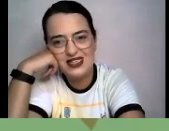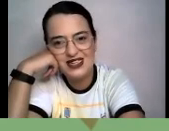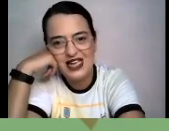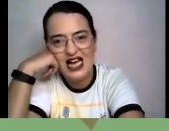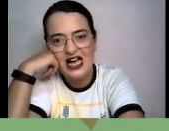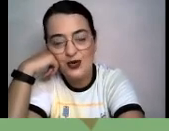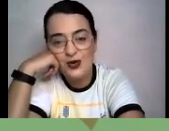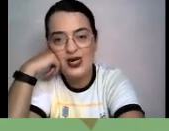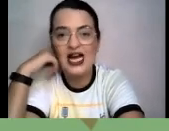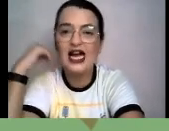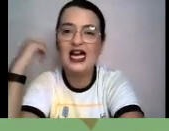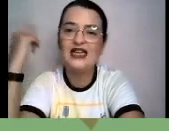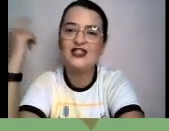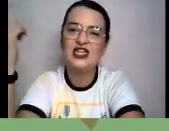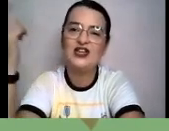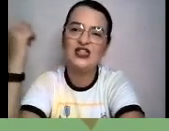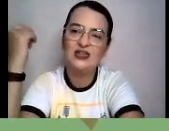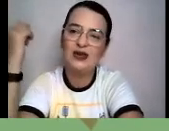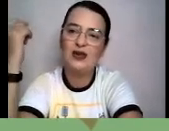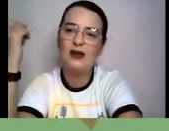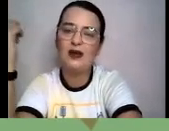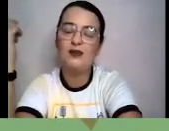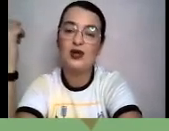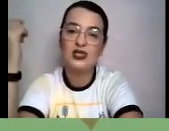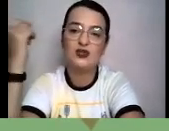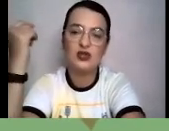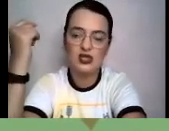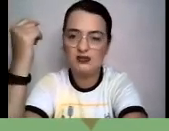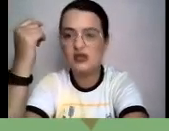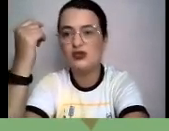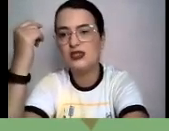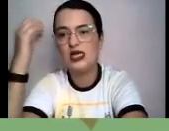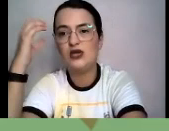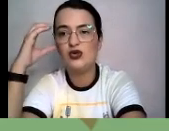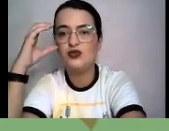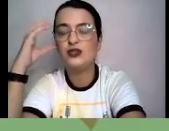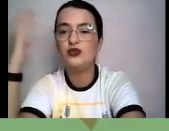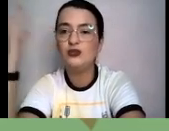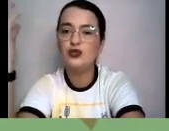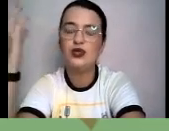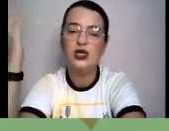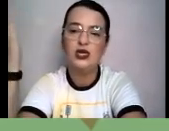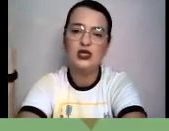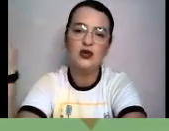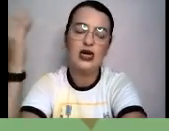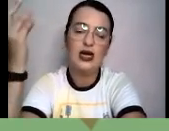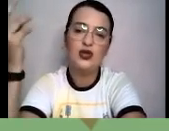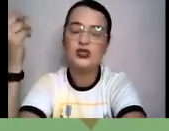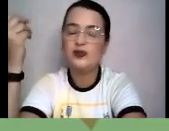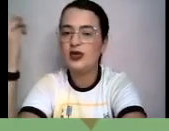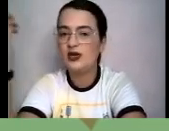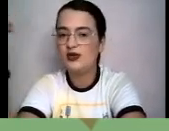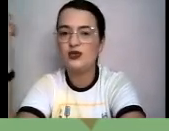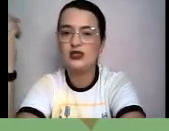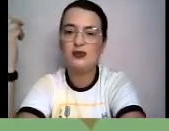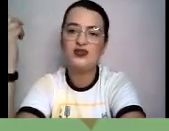também. A religião desempenha um papel importante no entendimento do cenário de conflitos do mundo, Então, A2,